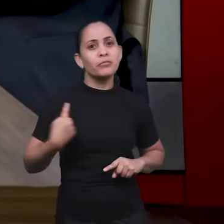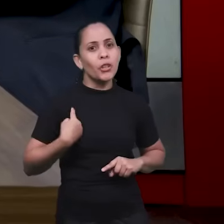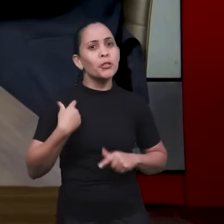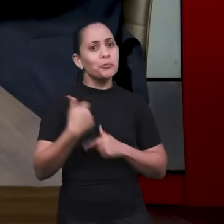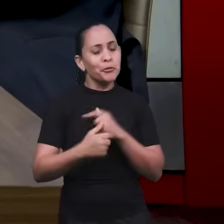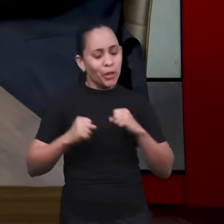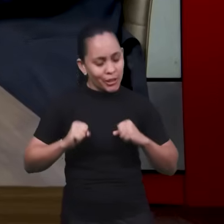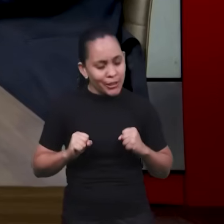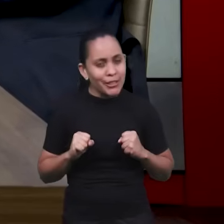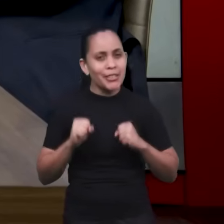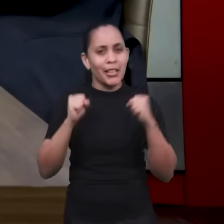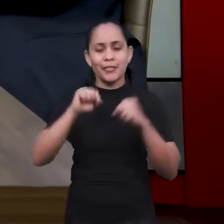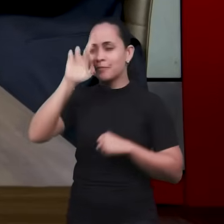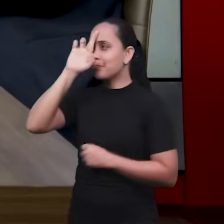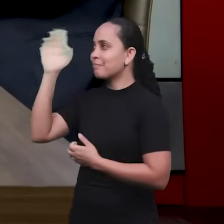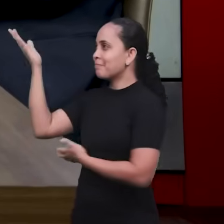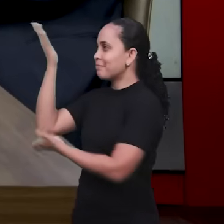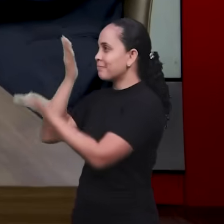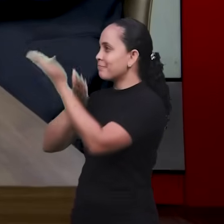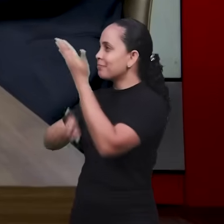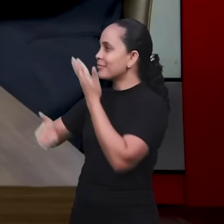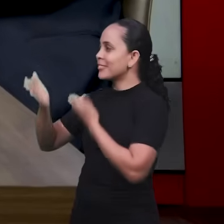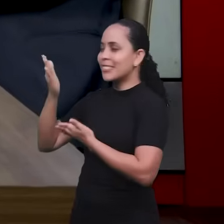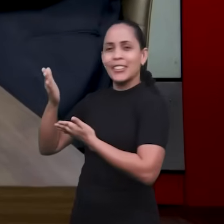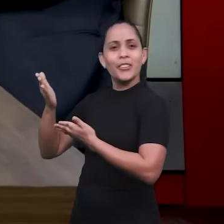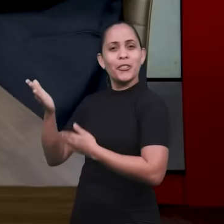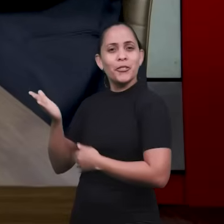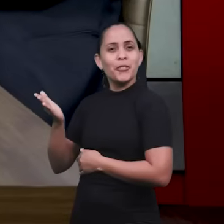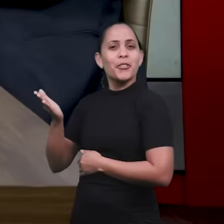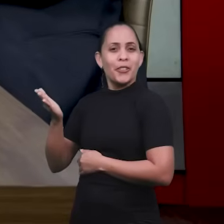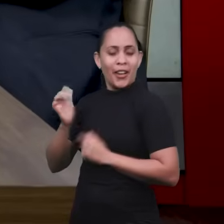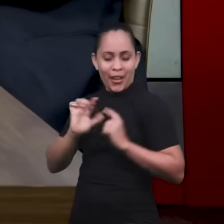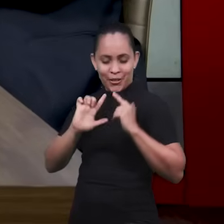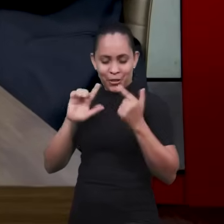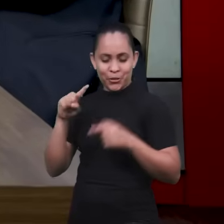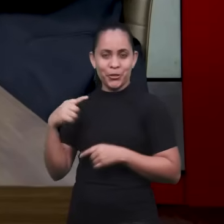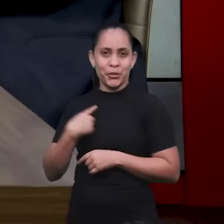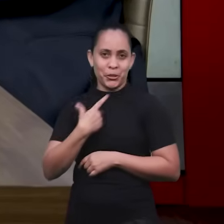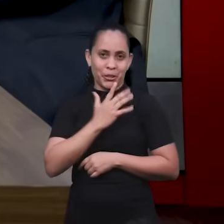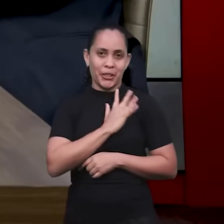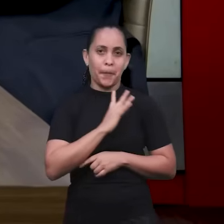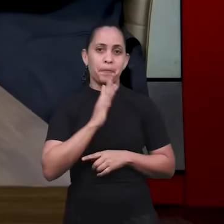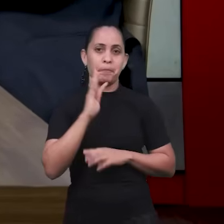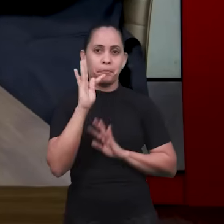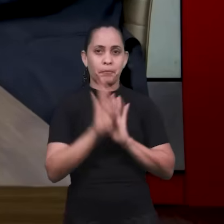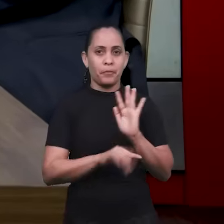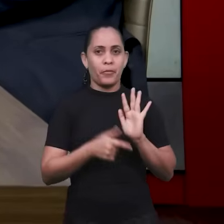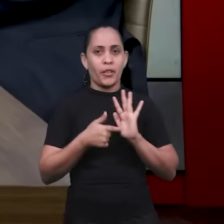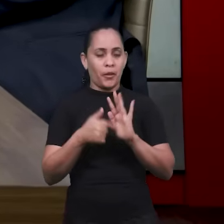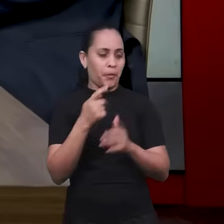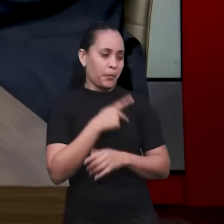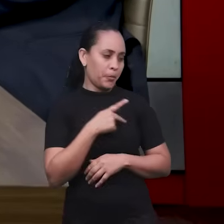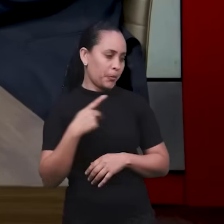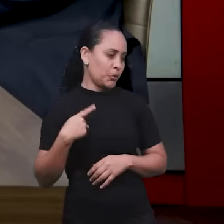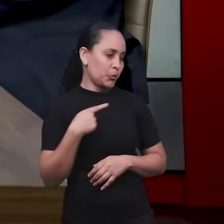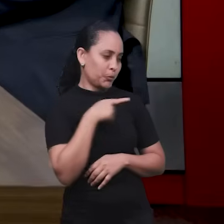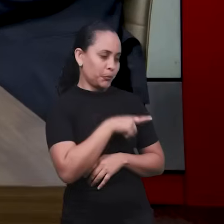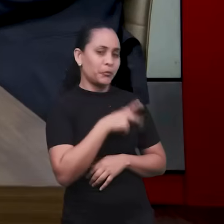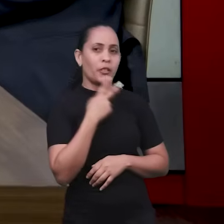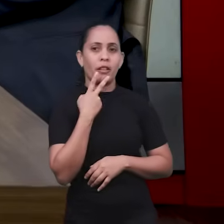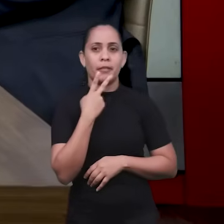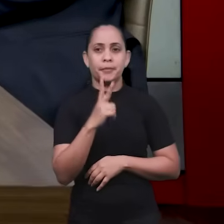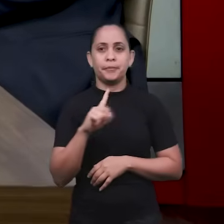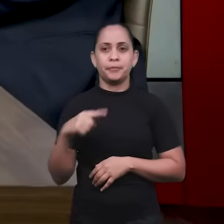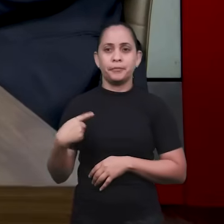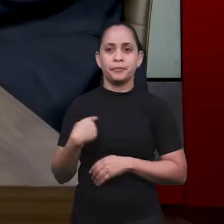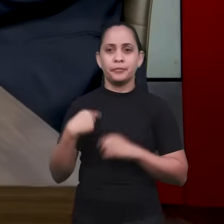mas você é diferente, o seu falar é diferente, porque nós estamos lutando para refletir aquilo que o Senhor